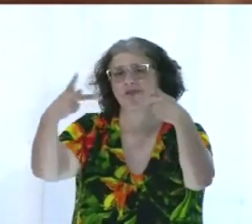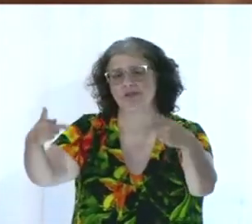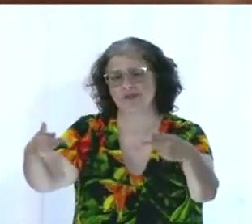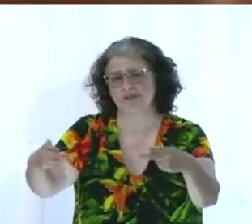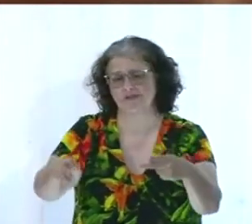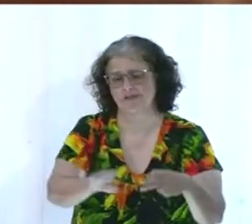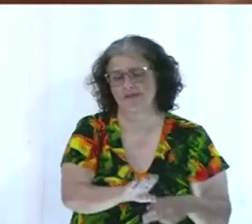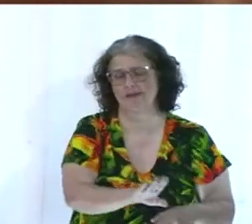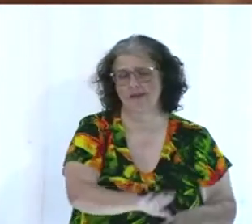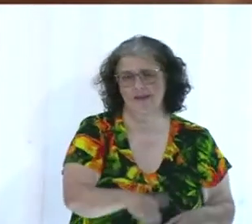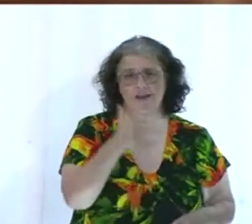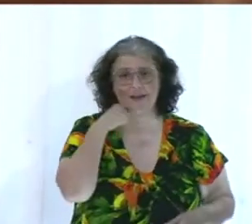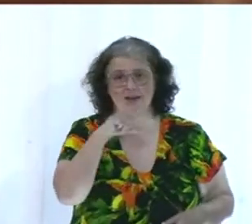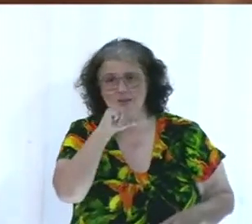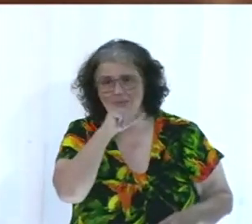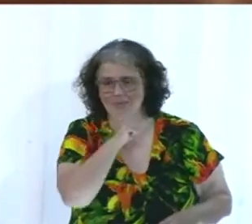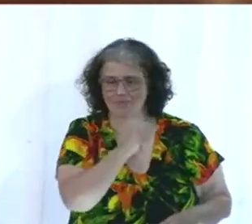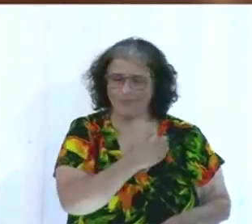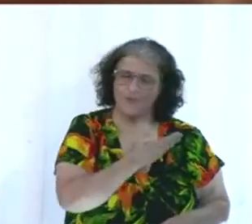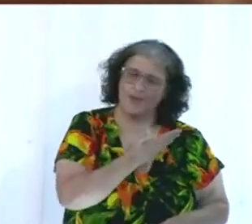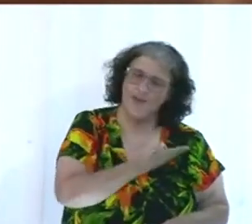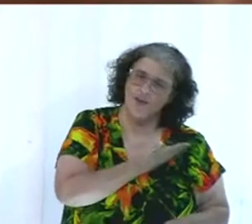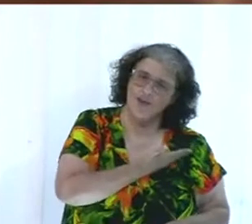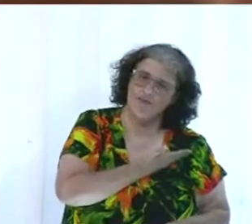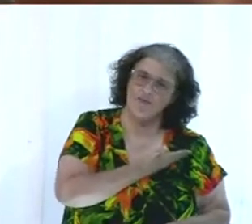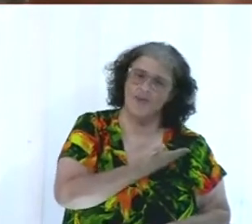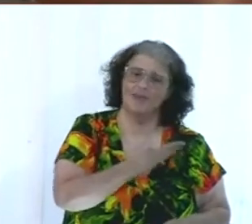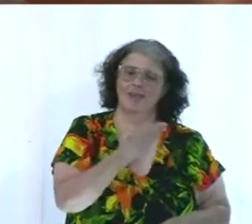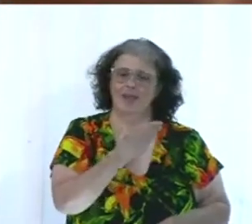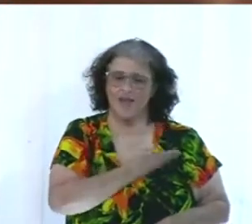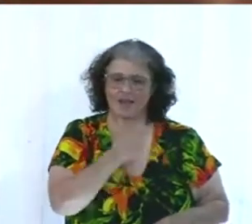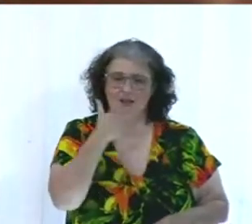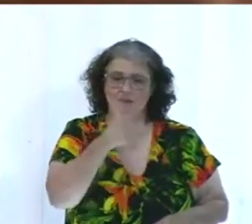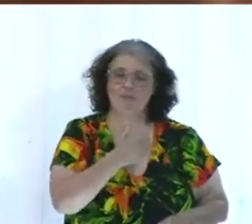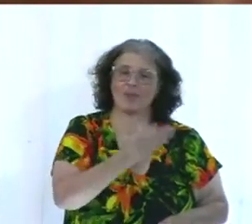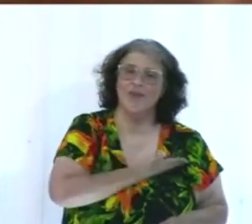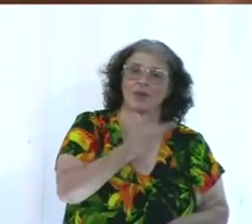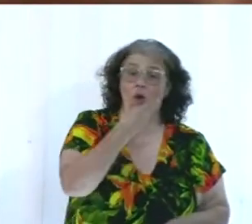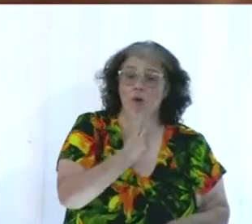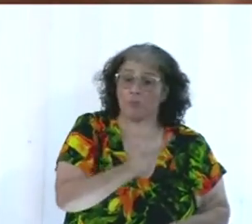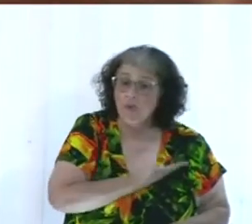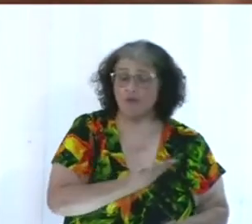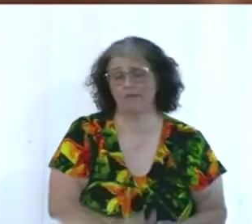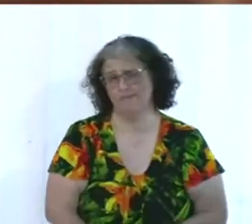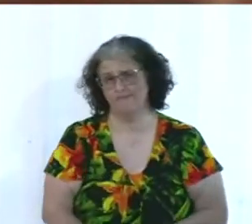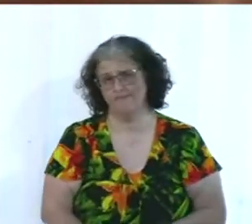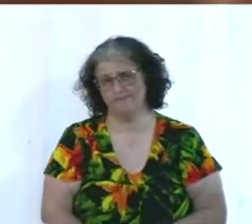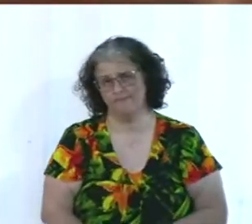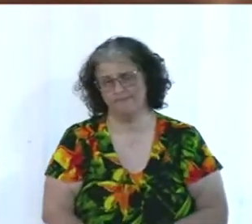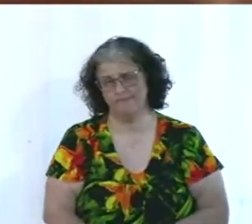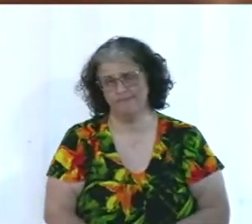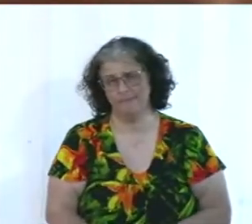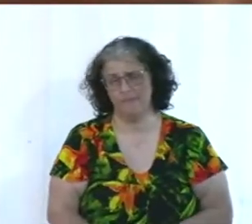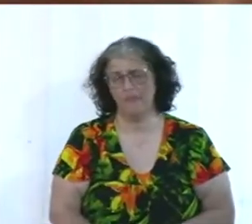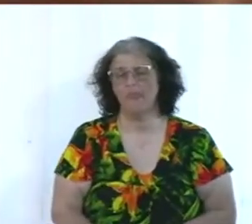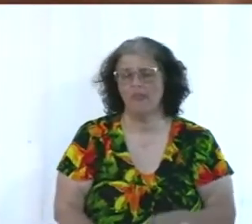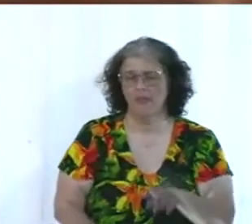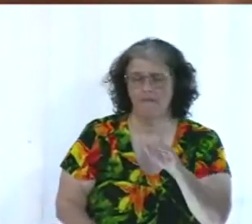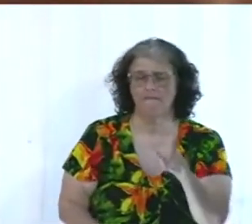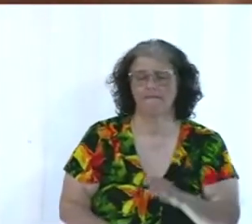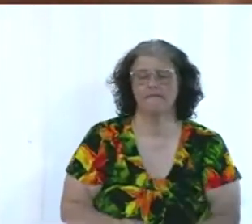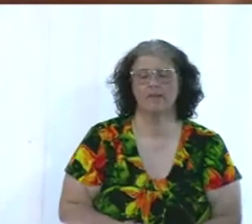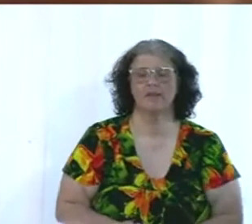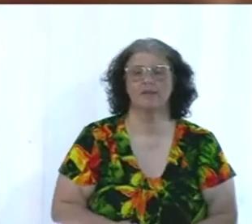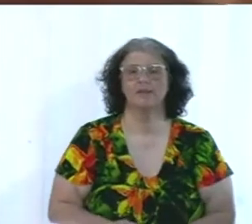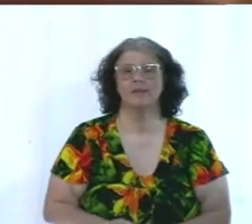genuíno do Senhor Jesus declara para nós nessa noite que a sua morte foi eficaz e ela é